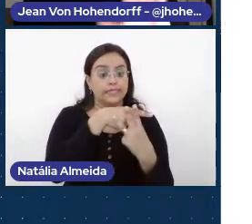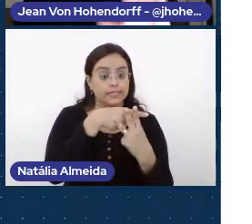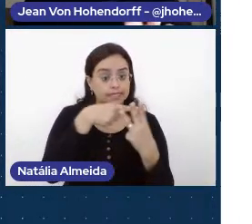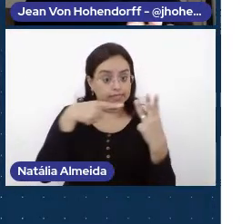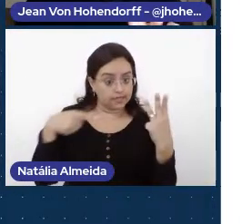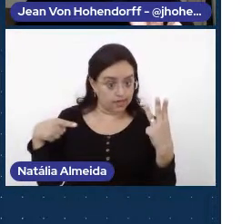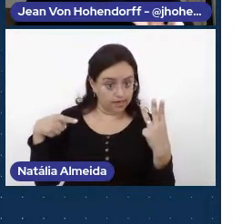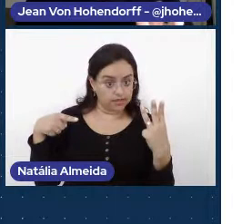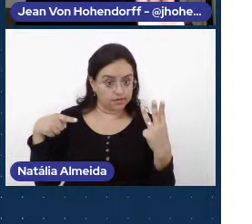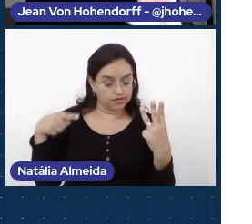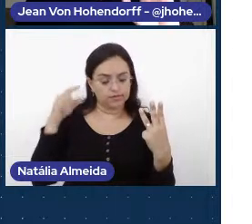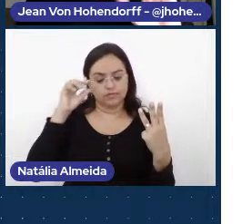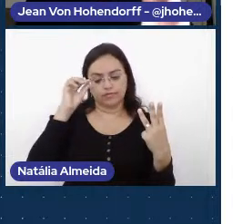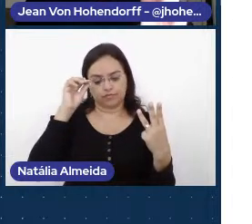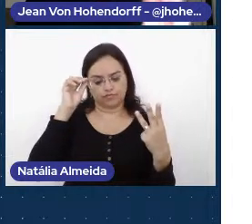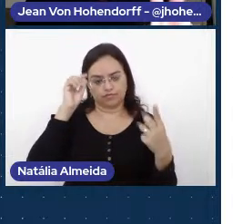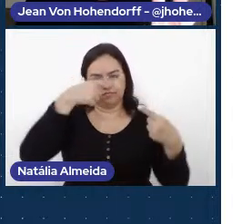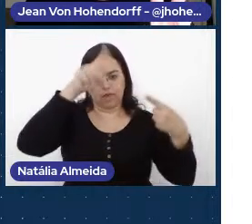Coreg,